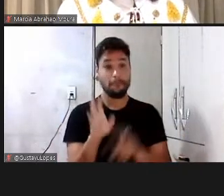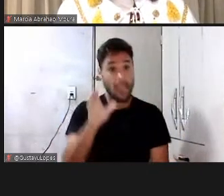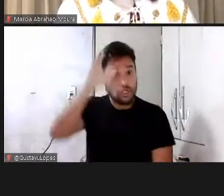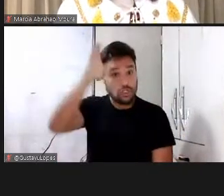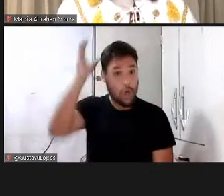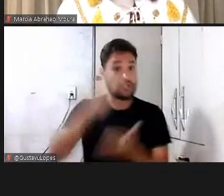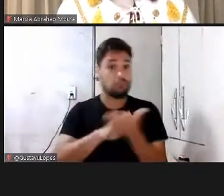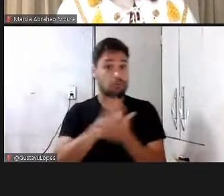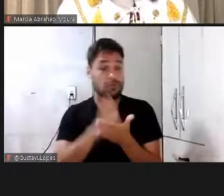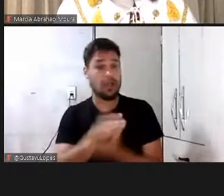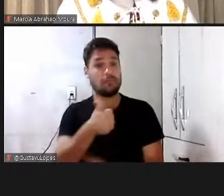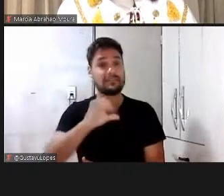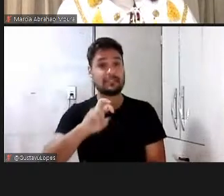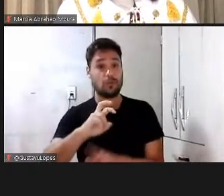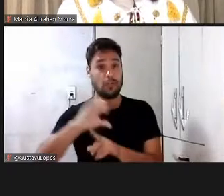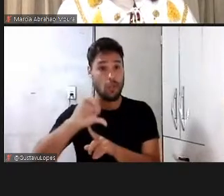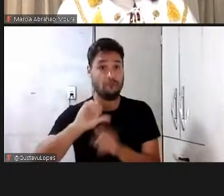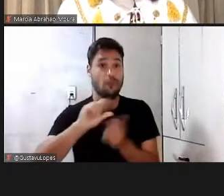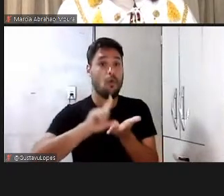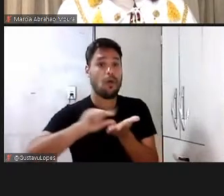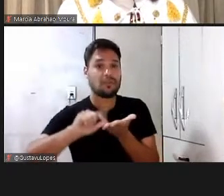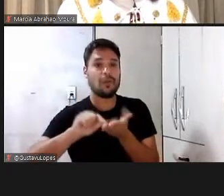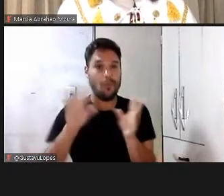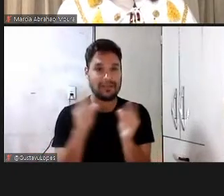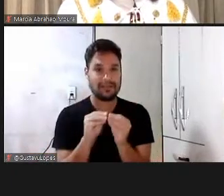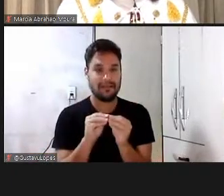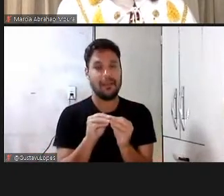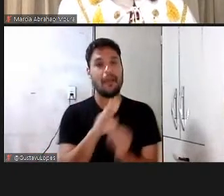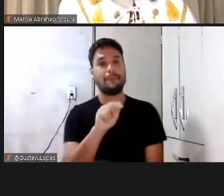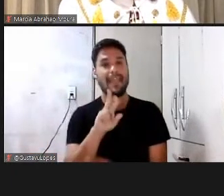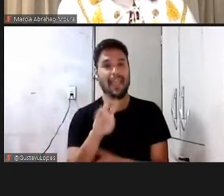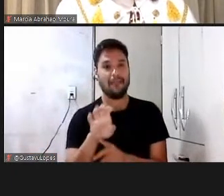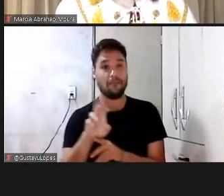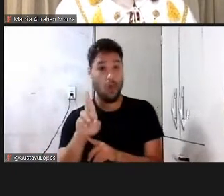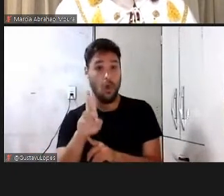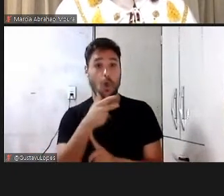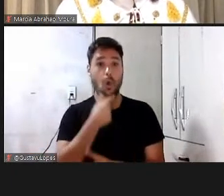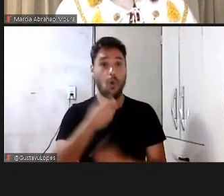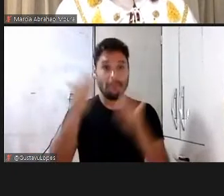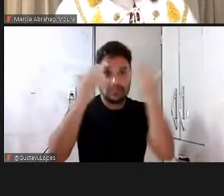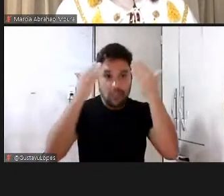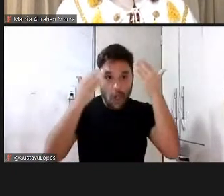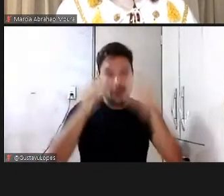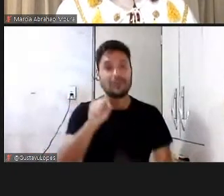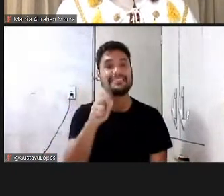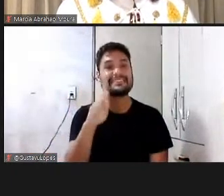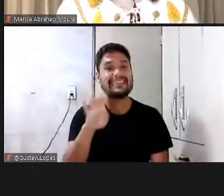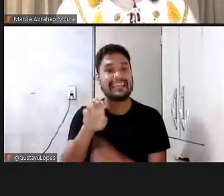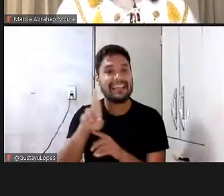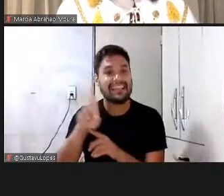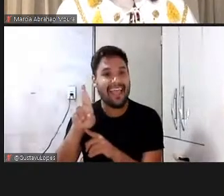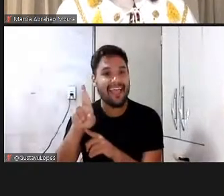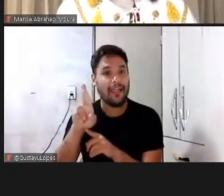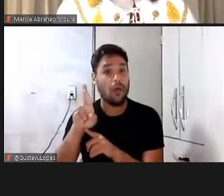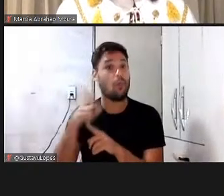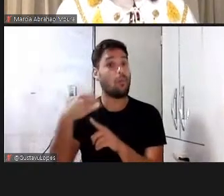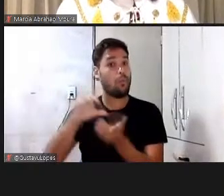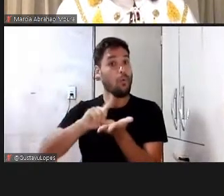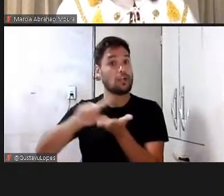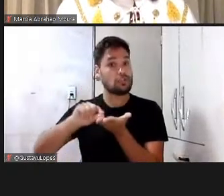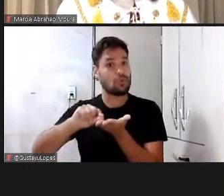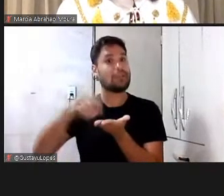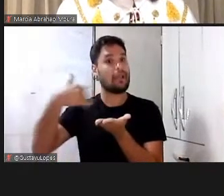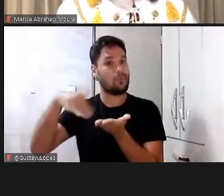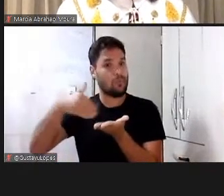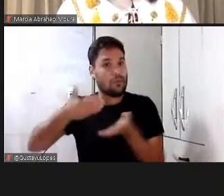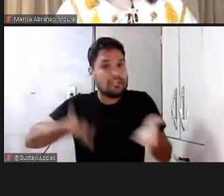1959, de uma resenha ao artigo Verbal Behavior, do psicólogo Frederick Skinner, foi um marco na fundação da nova área chamada